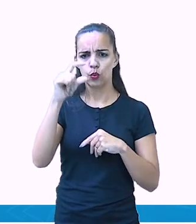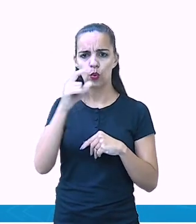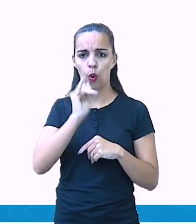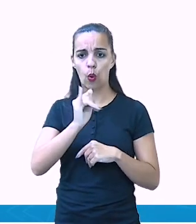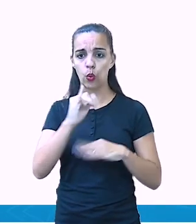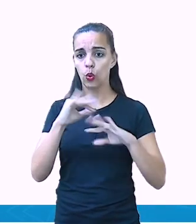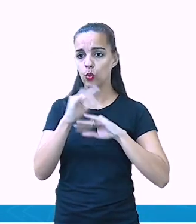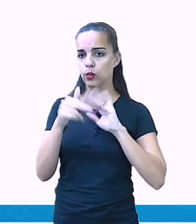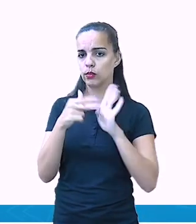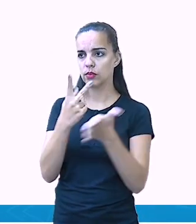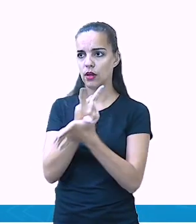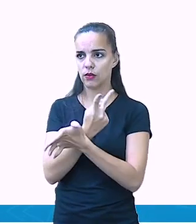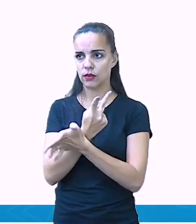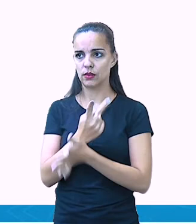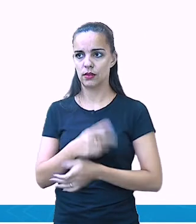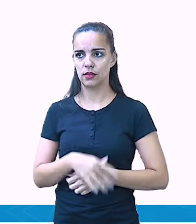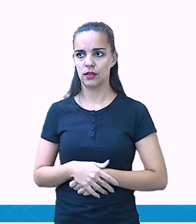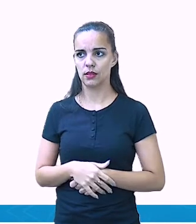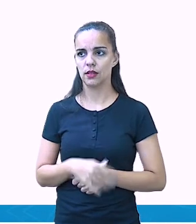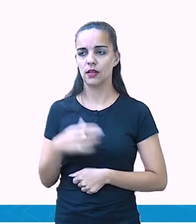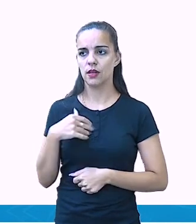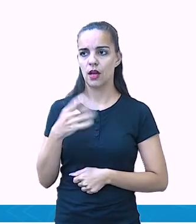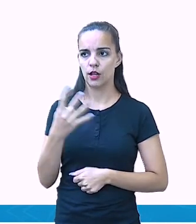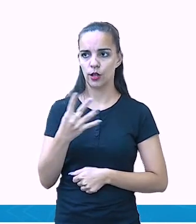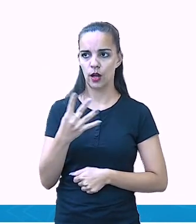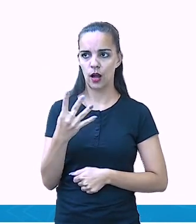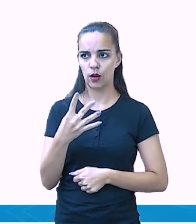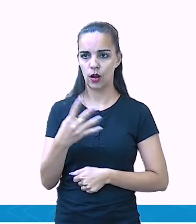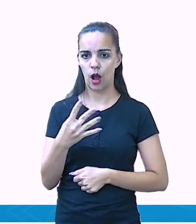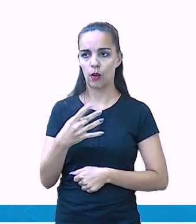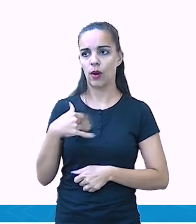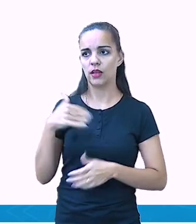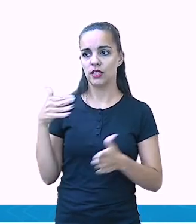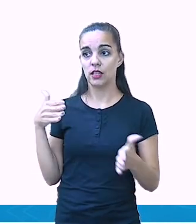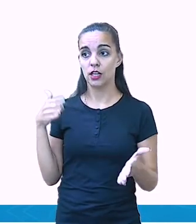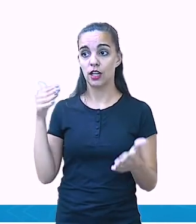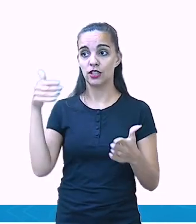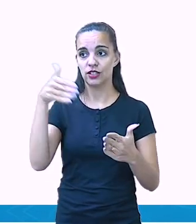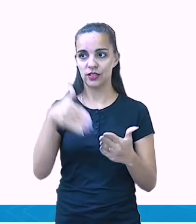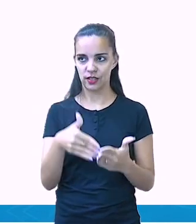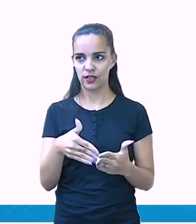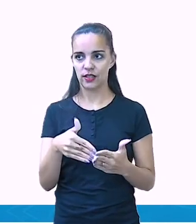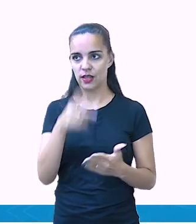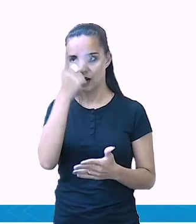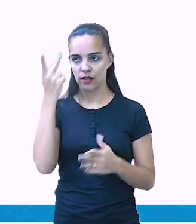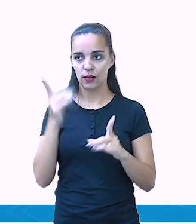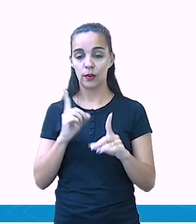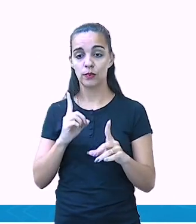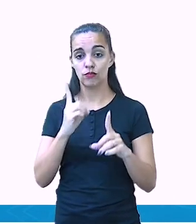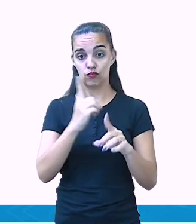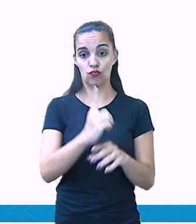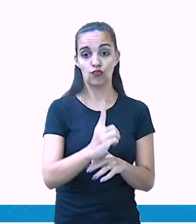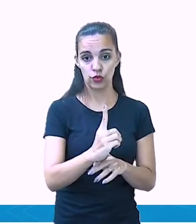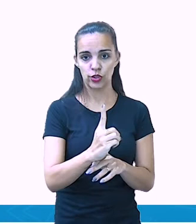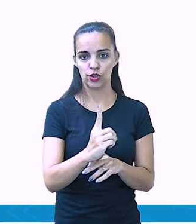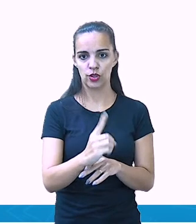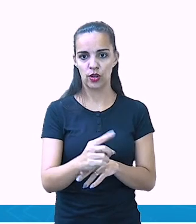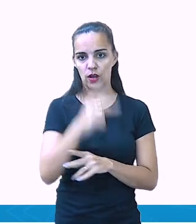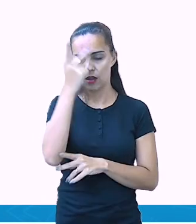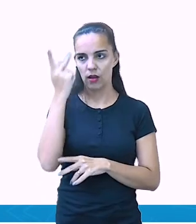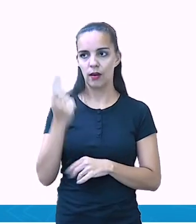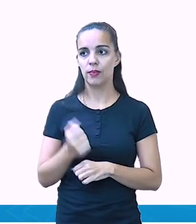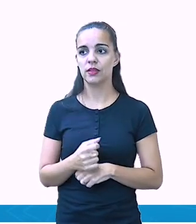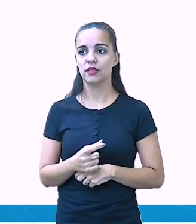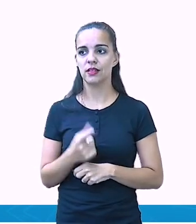Você pode ver que o tubarão aguarda a chegada dessa pessoa lá, ó, na última